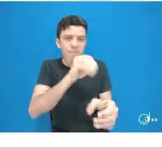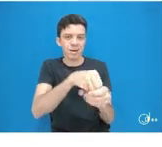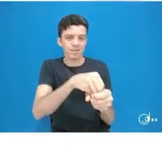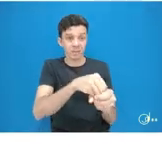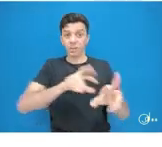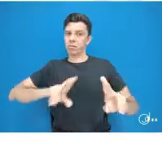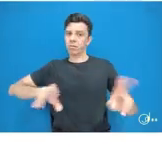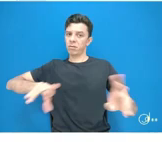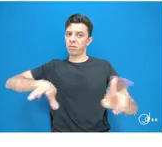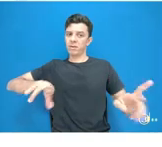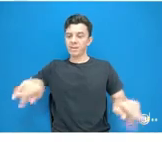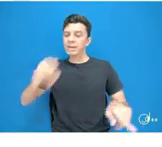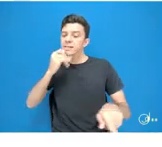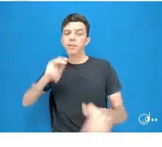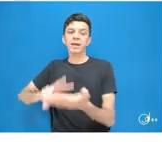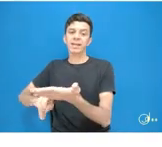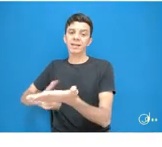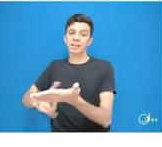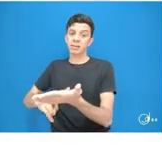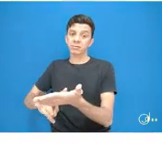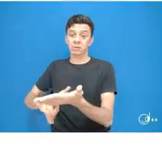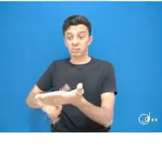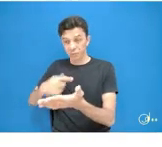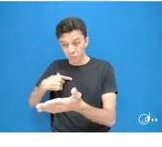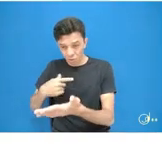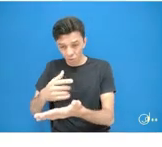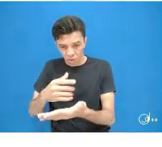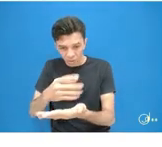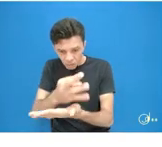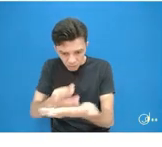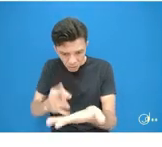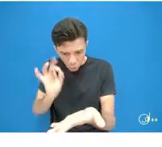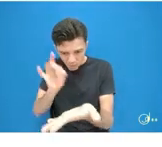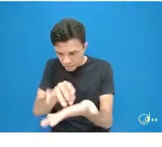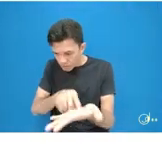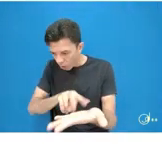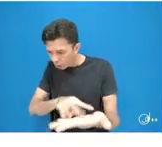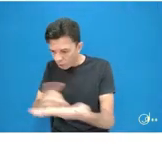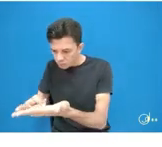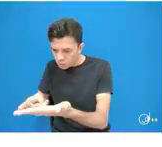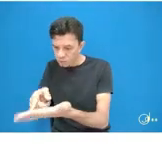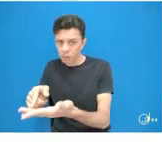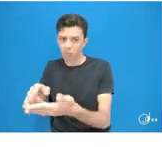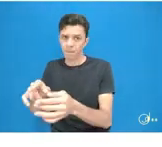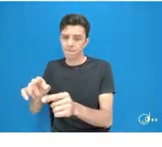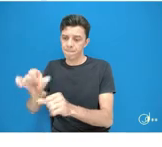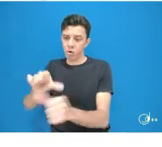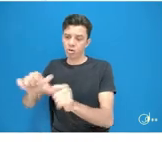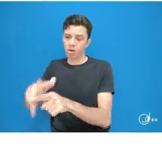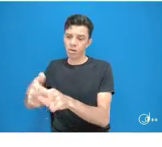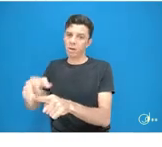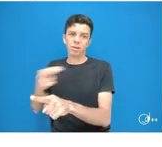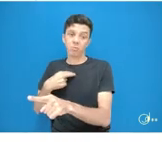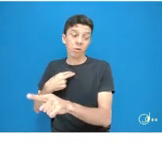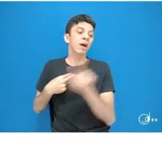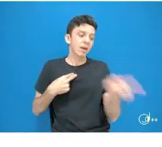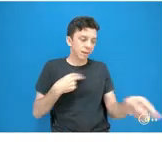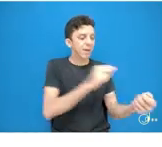das traduções, que devem fidelidade e imparcialidade aos textos originais, as adaptações